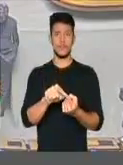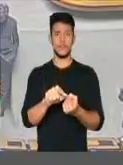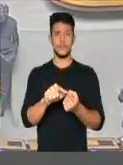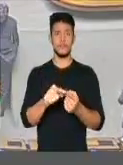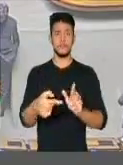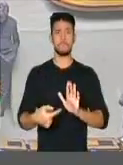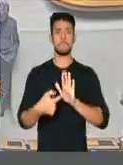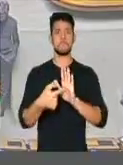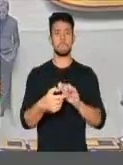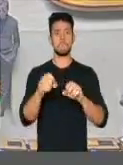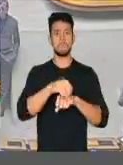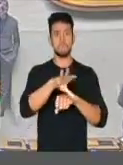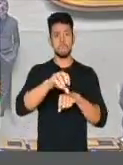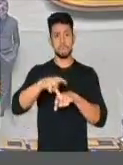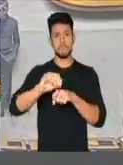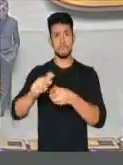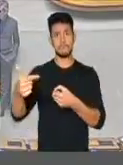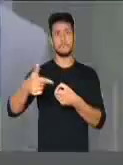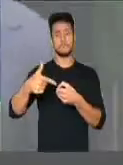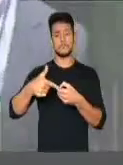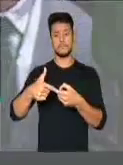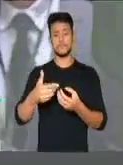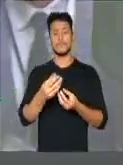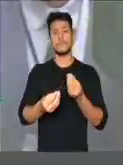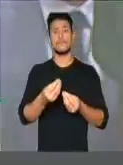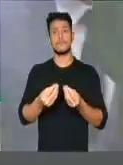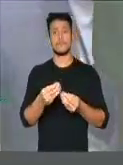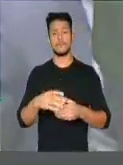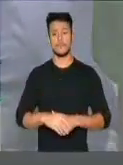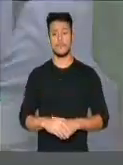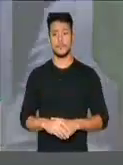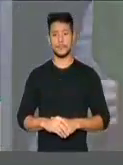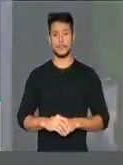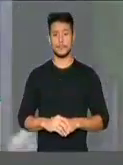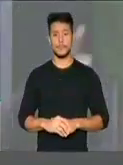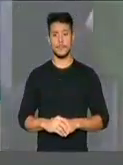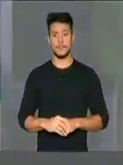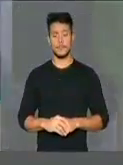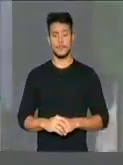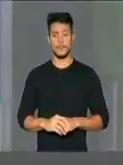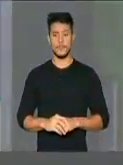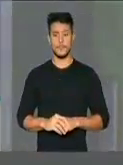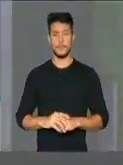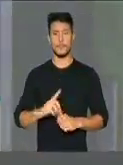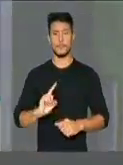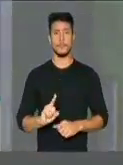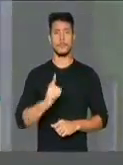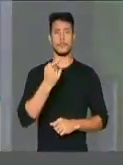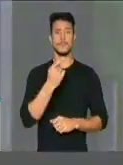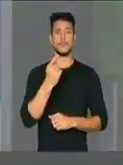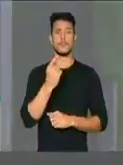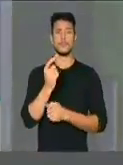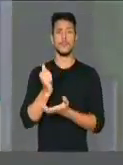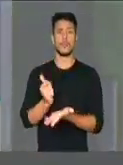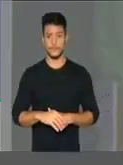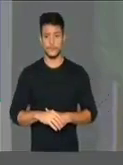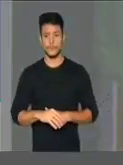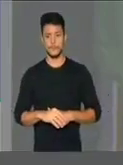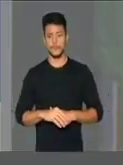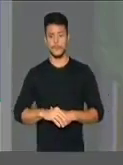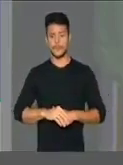o dobro da média mundial para esse setor, que é de 23%. O presente projeto